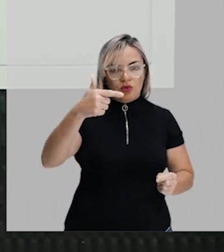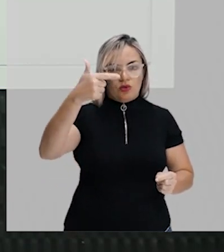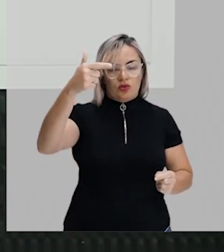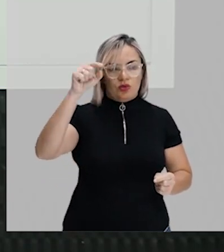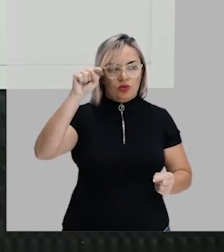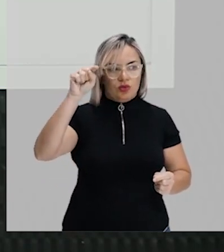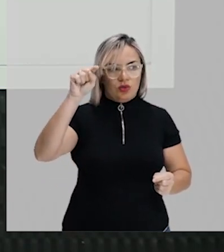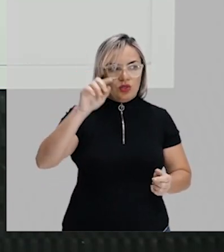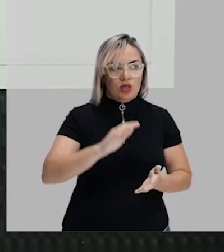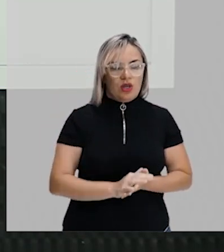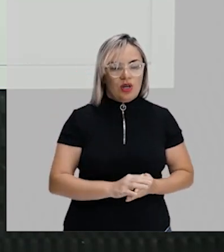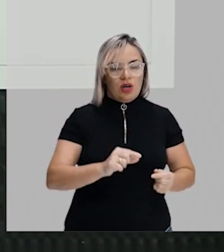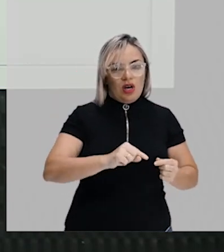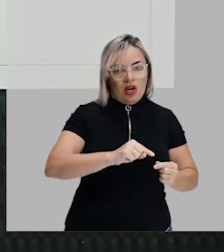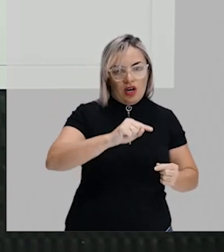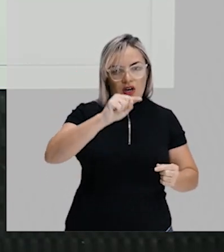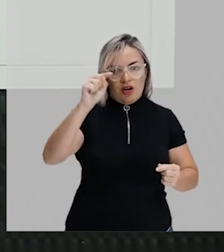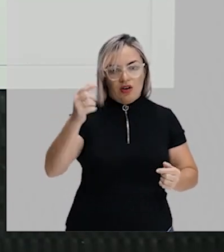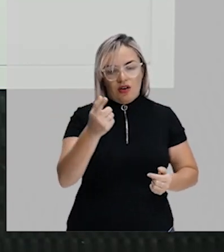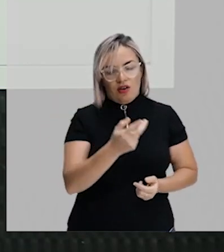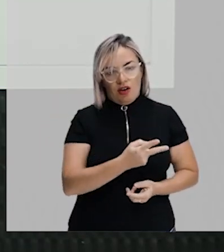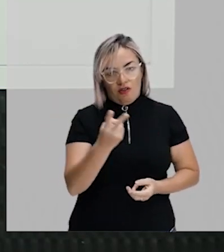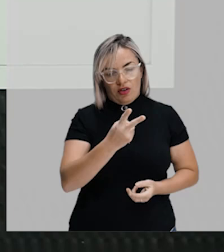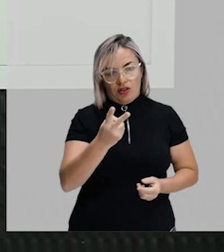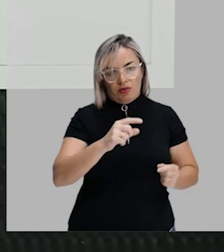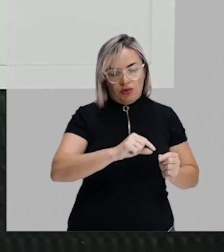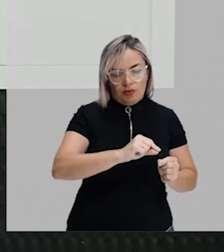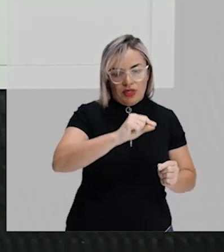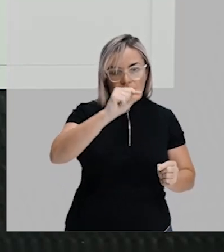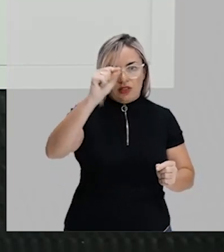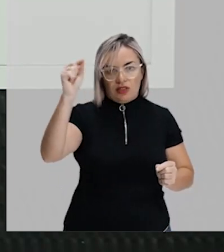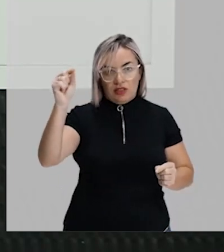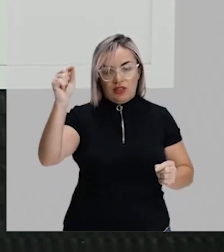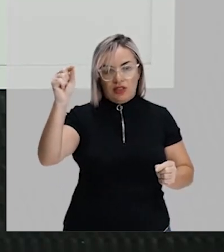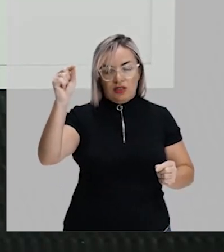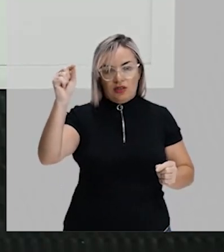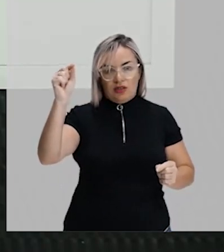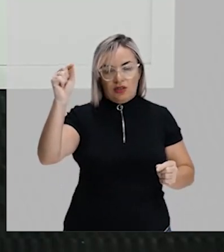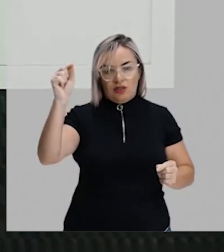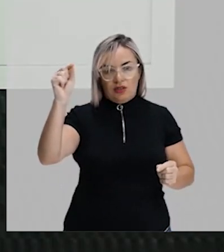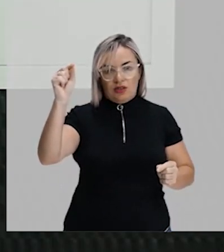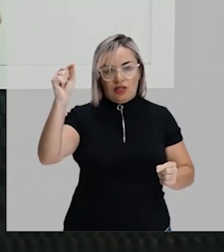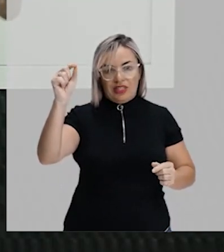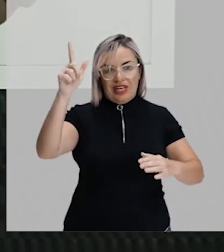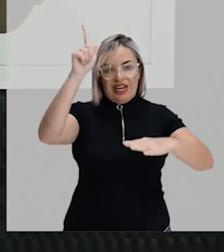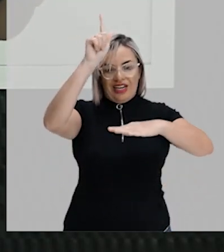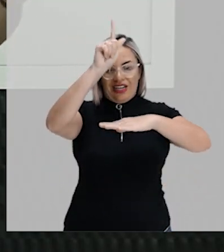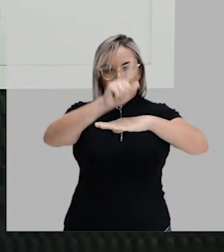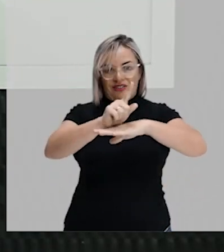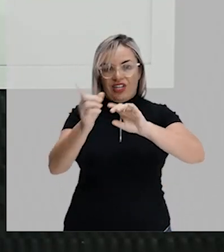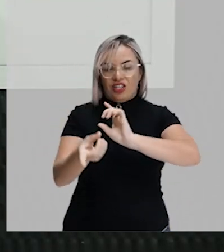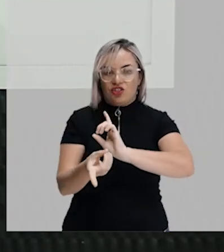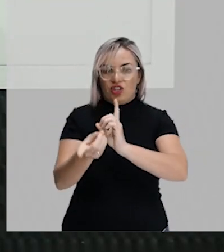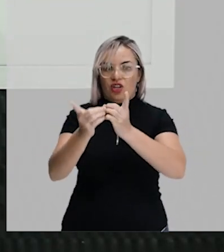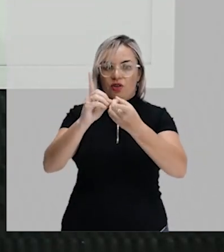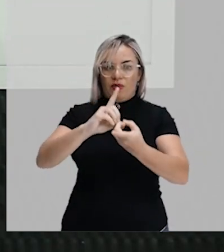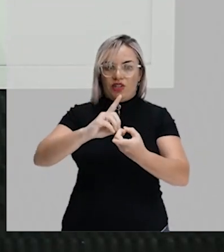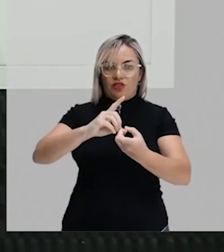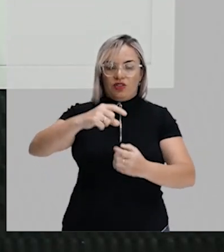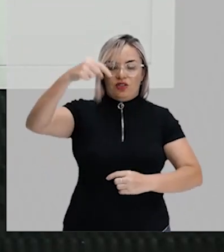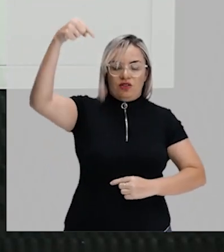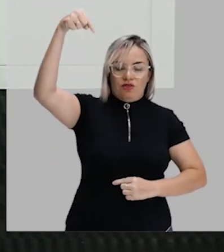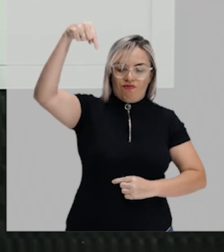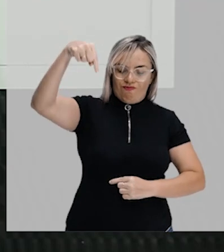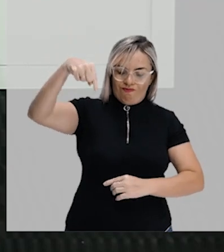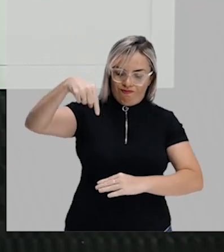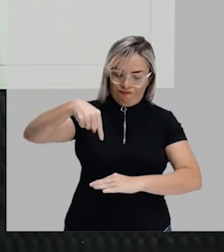sempre aponta para baixo. Ou seja, são sentidos opostos. Se são sentidos opostos, nós vamos